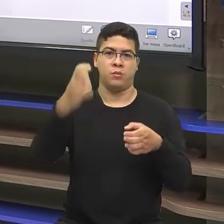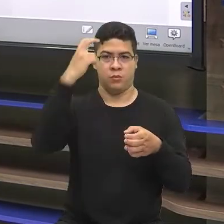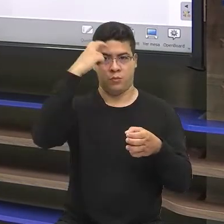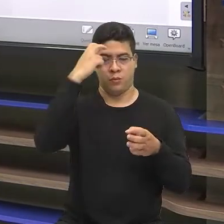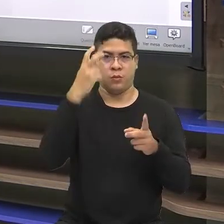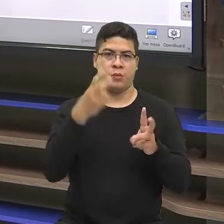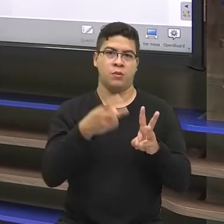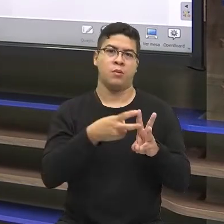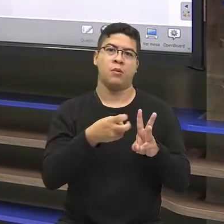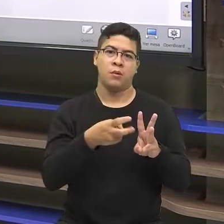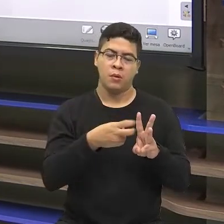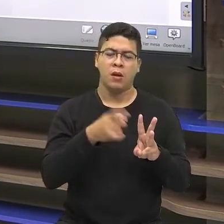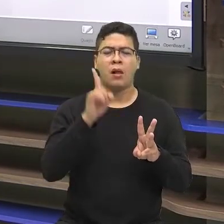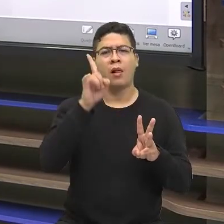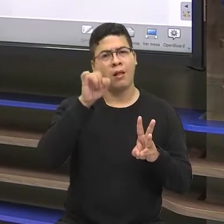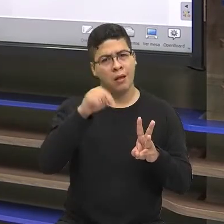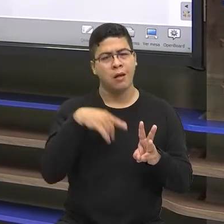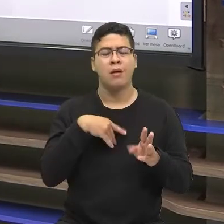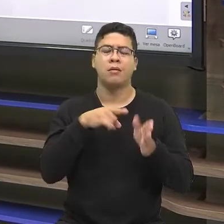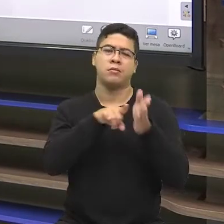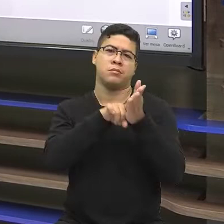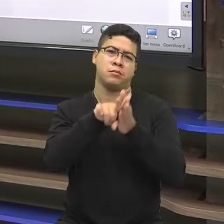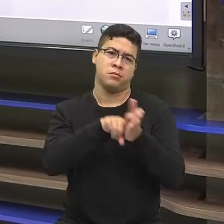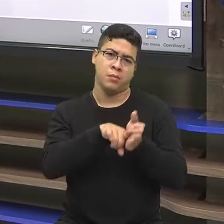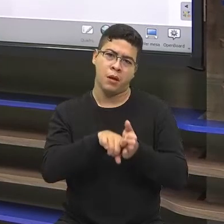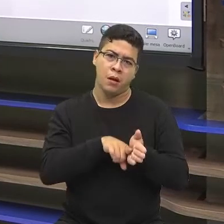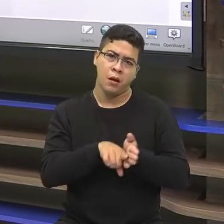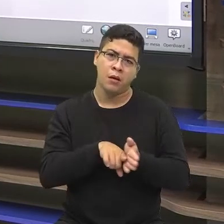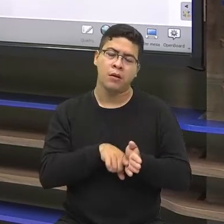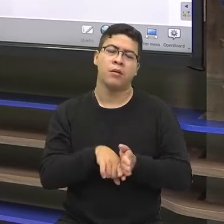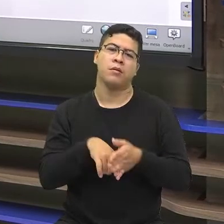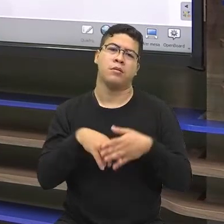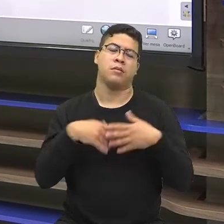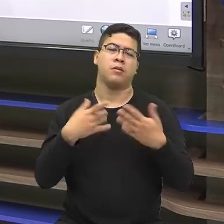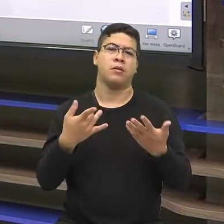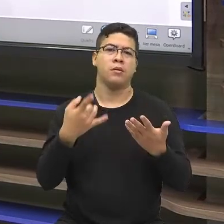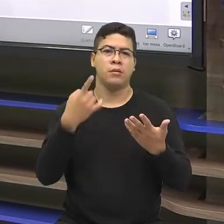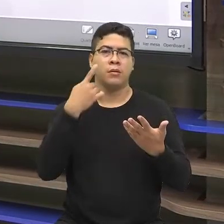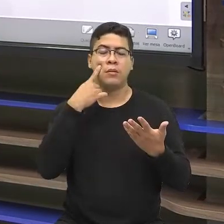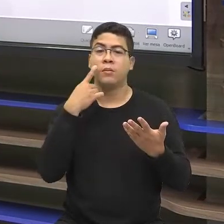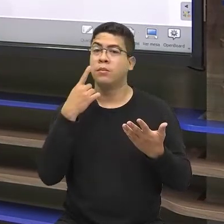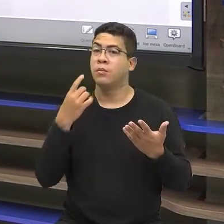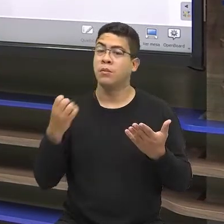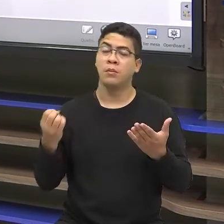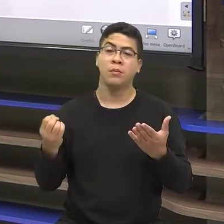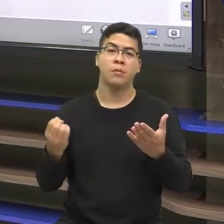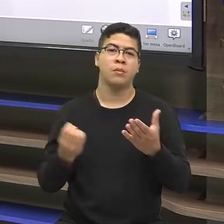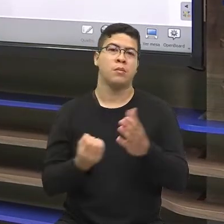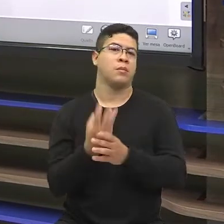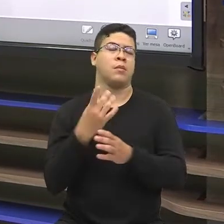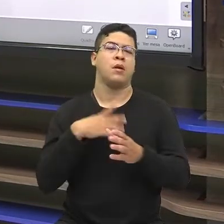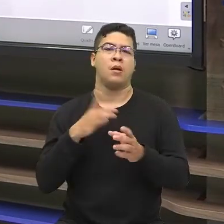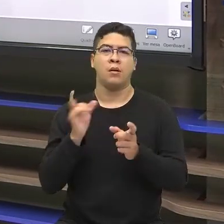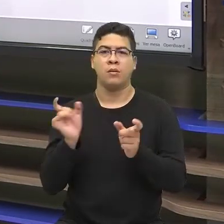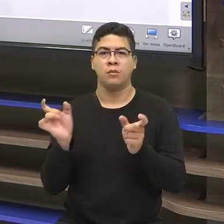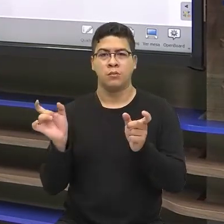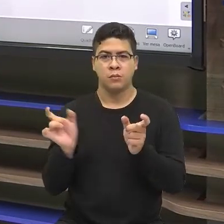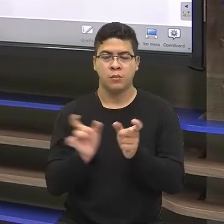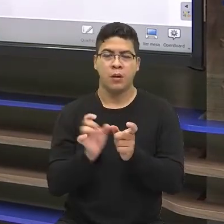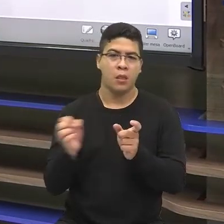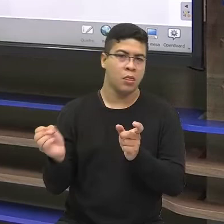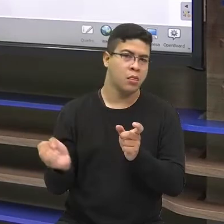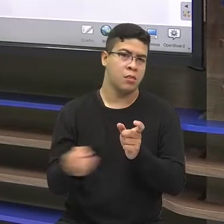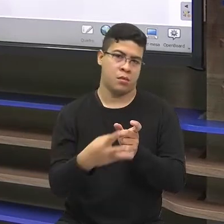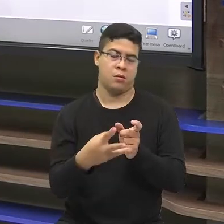grande pesquisador, então ele vai incluir aí nessas obras dele também palavras, criar neologismo, ou seja, novas palavras.